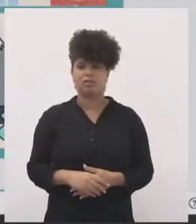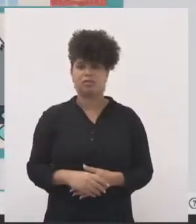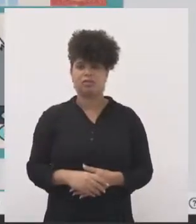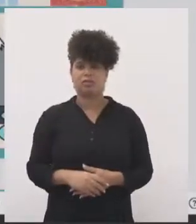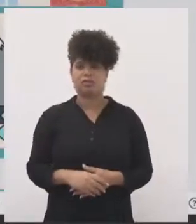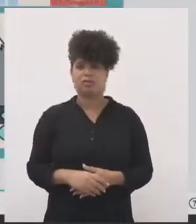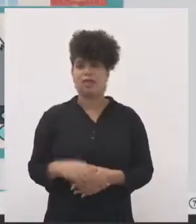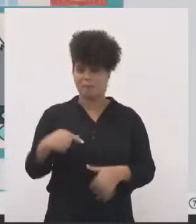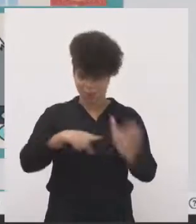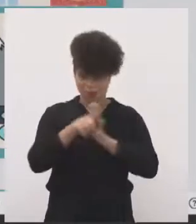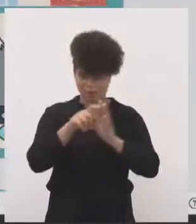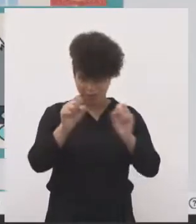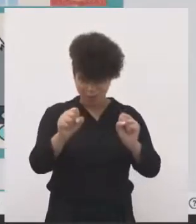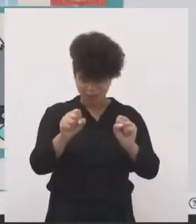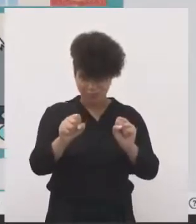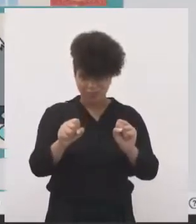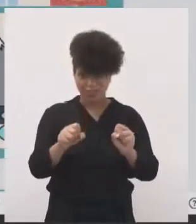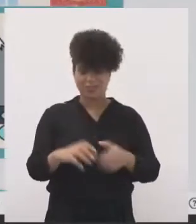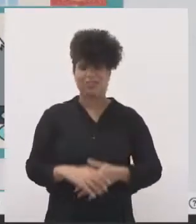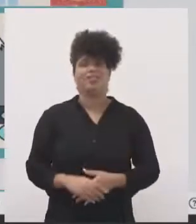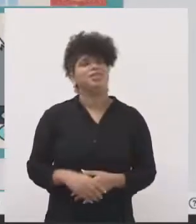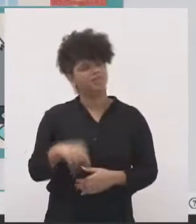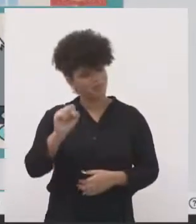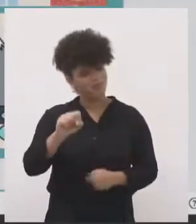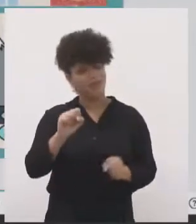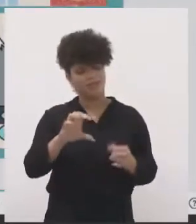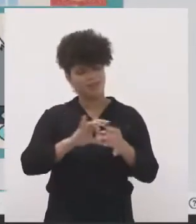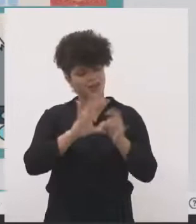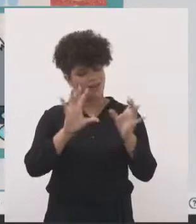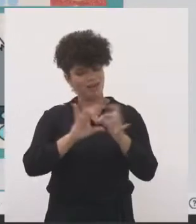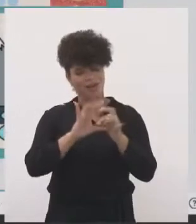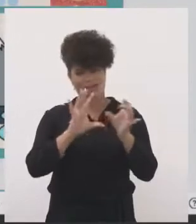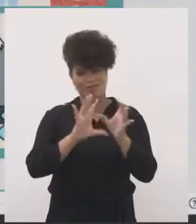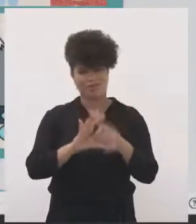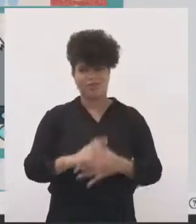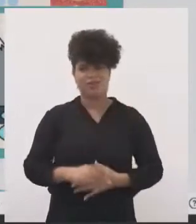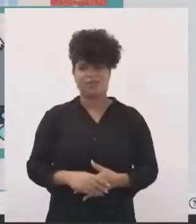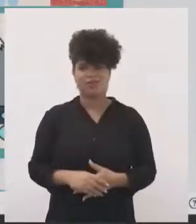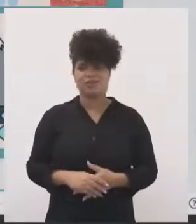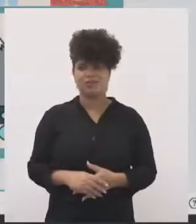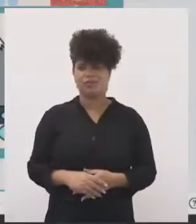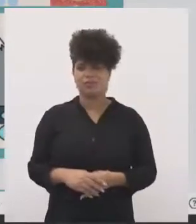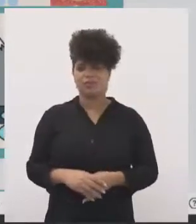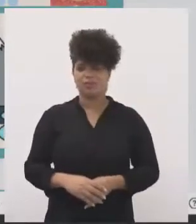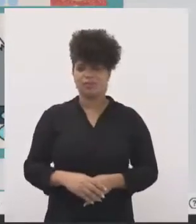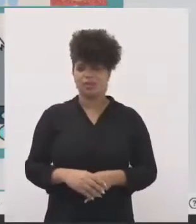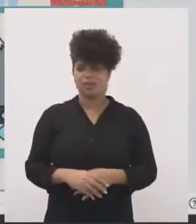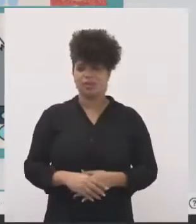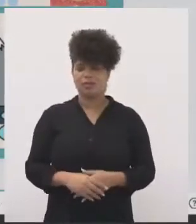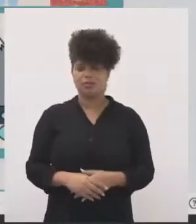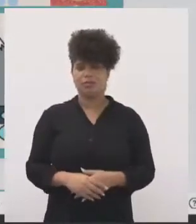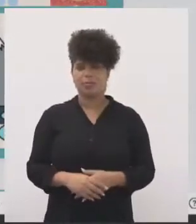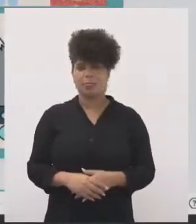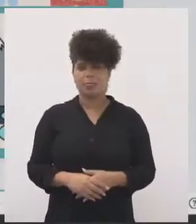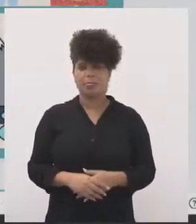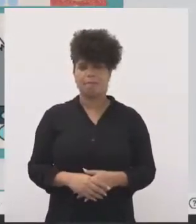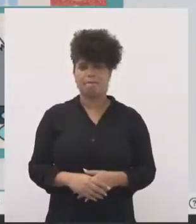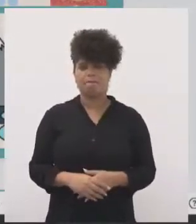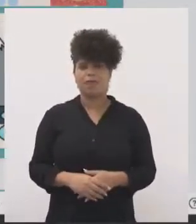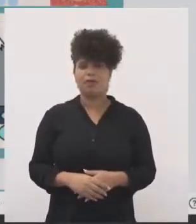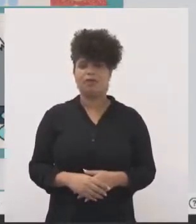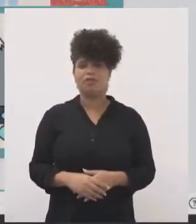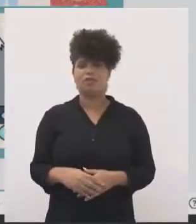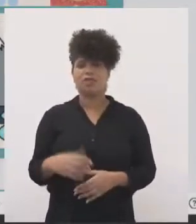posso fazer pergunta? Oi, Ana. Claro, vamos lá nas perguntas. Então, vamos lá. A professora